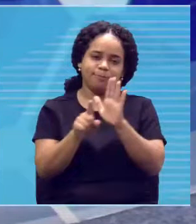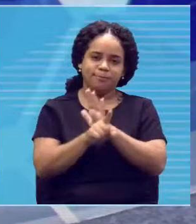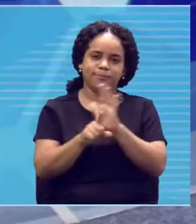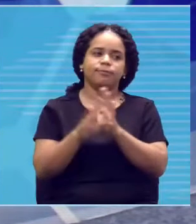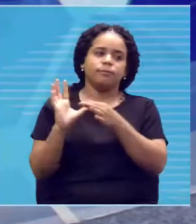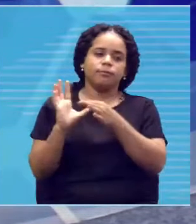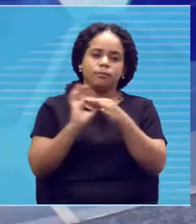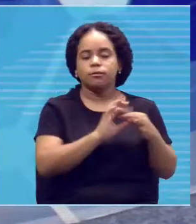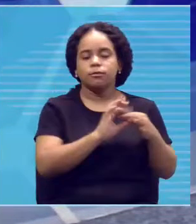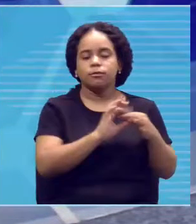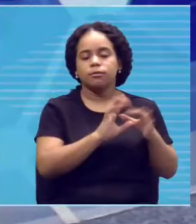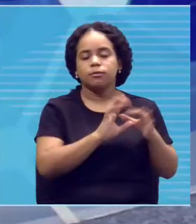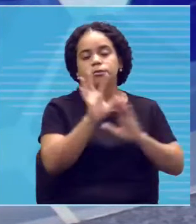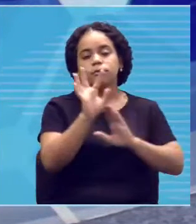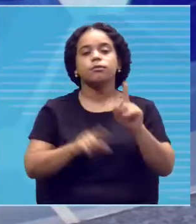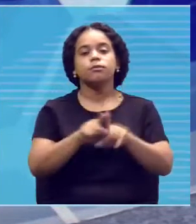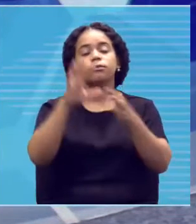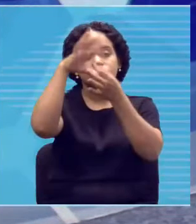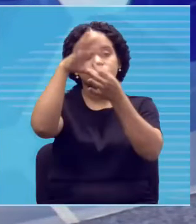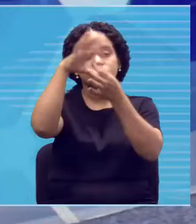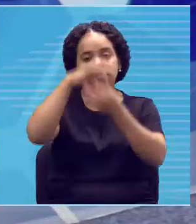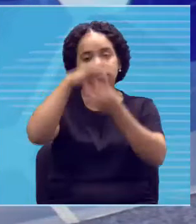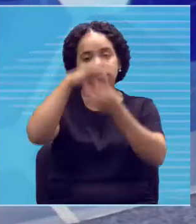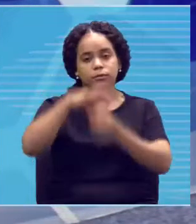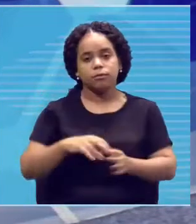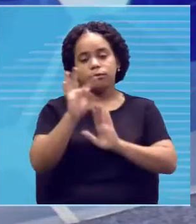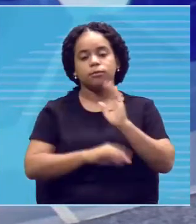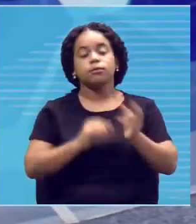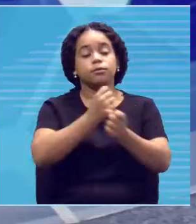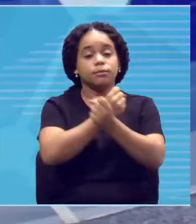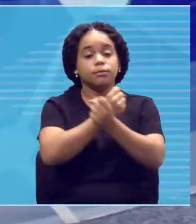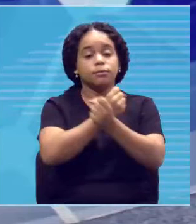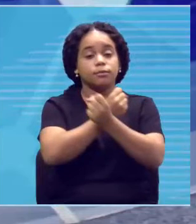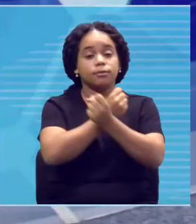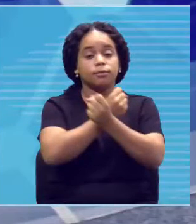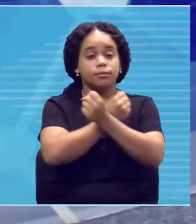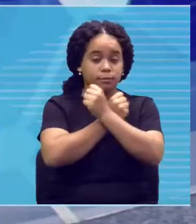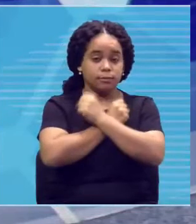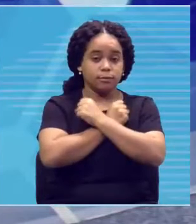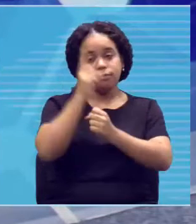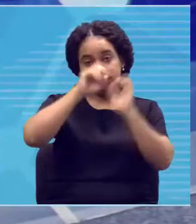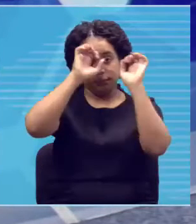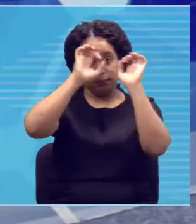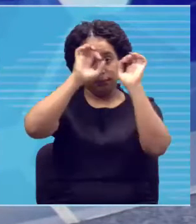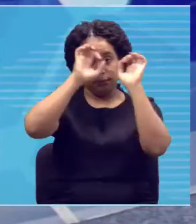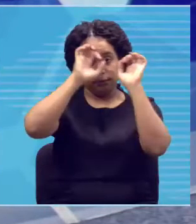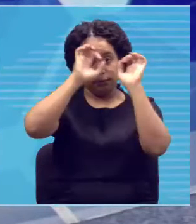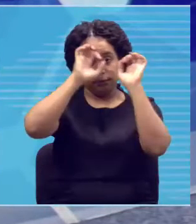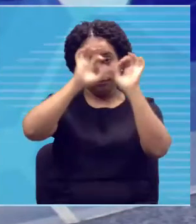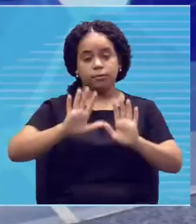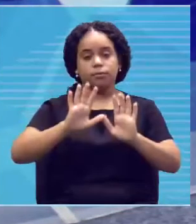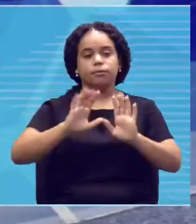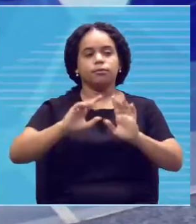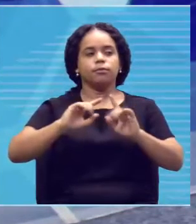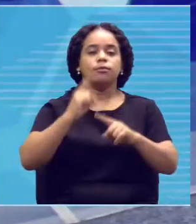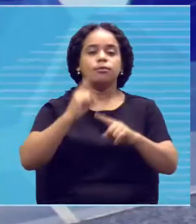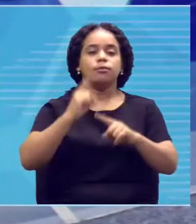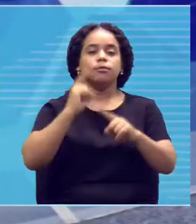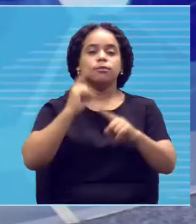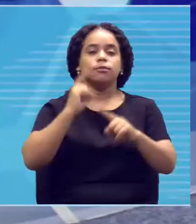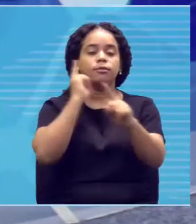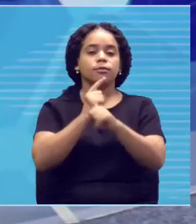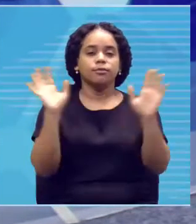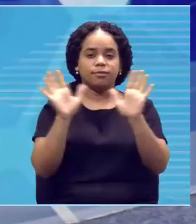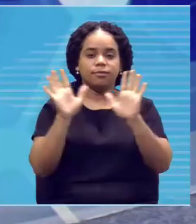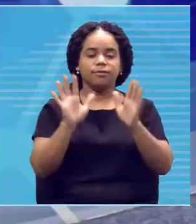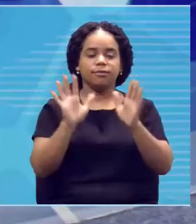coesão textual e também coerência um forte abraço fiquem com Deus e até o nosso próximo encontro